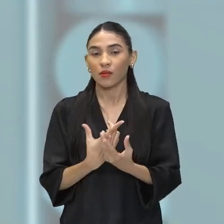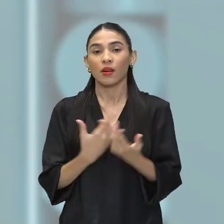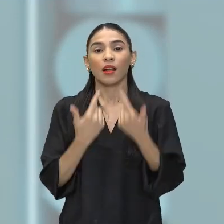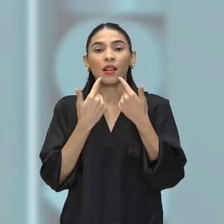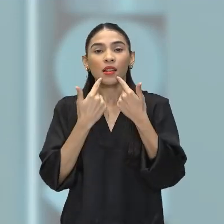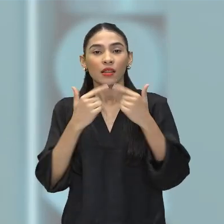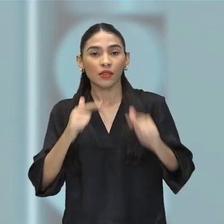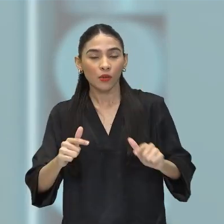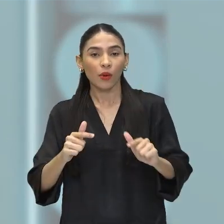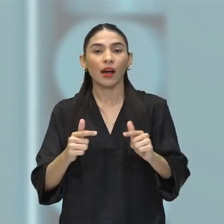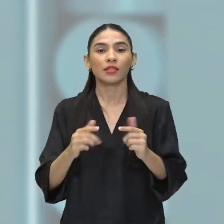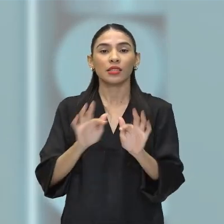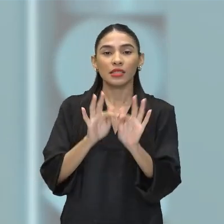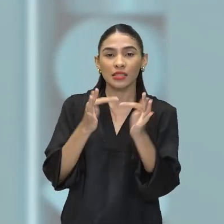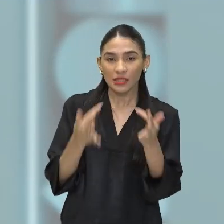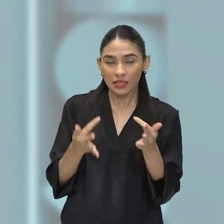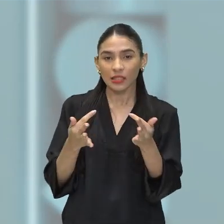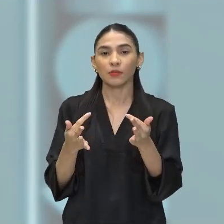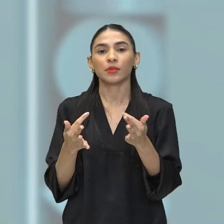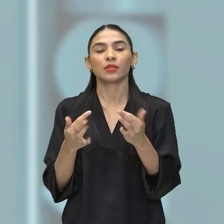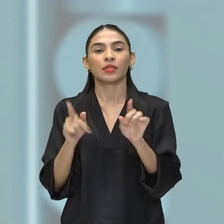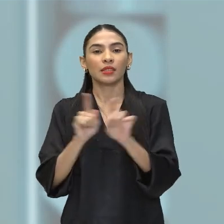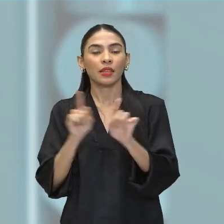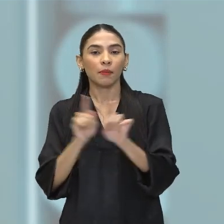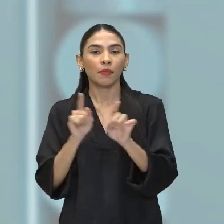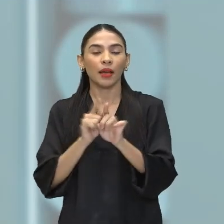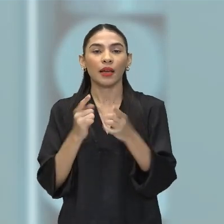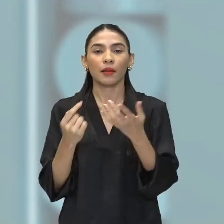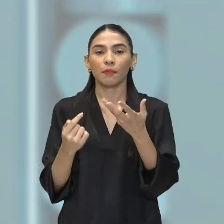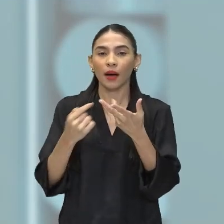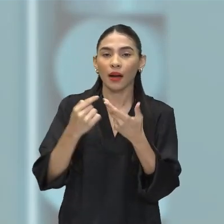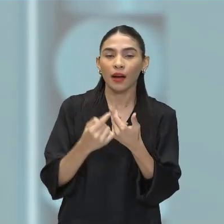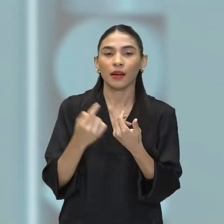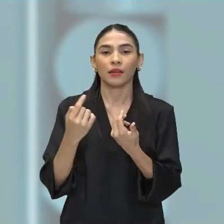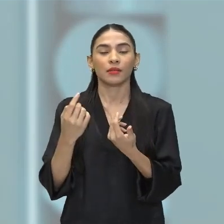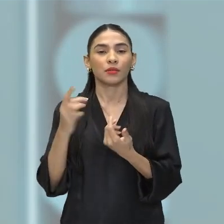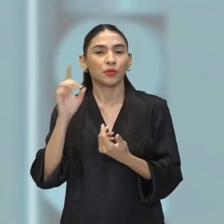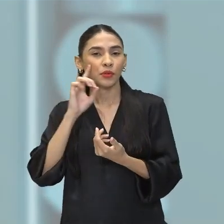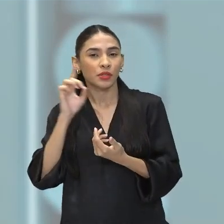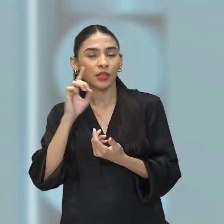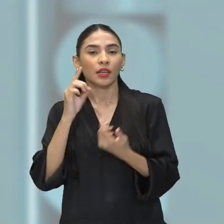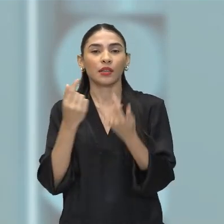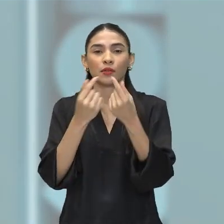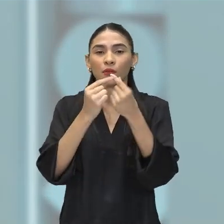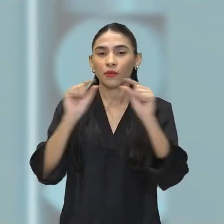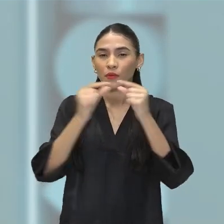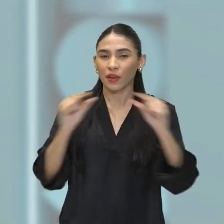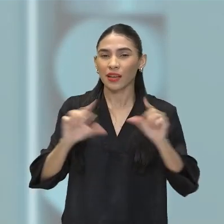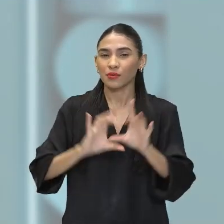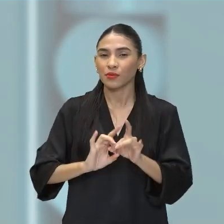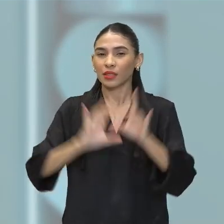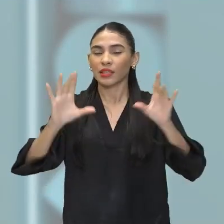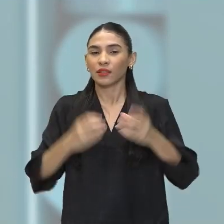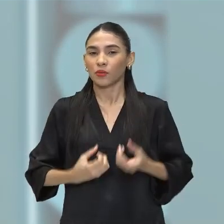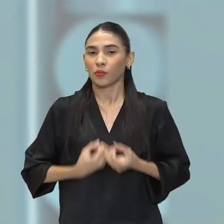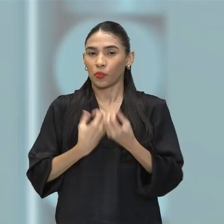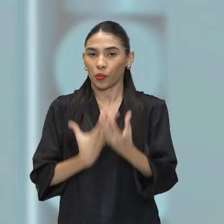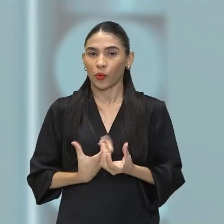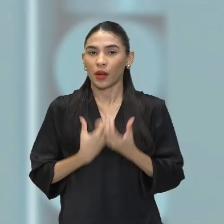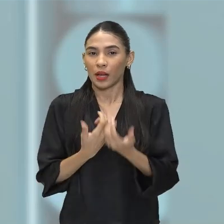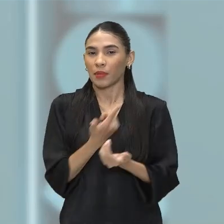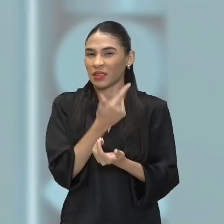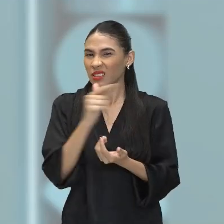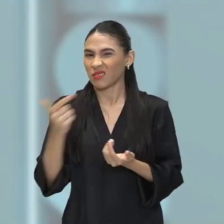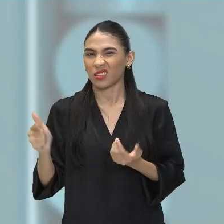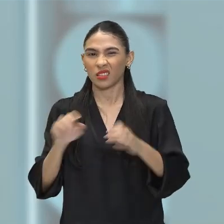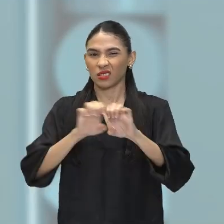linguagem coloquial presente, questões do cotidiano, versos livres, vamos ter poemas que já não vão seguir